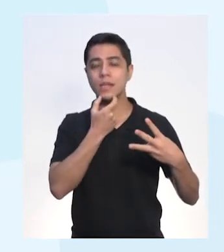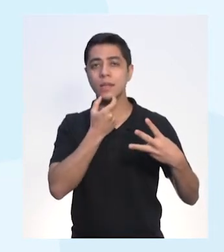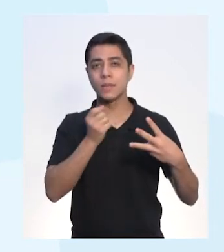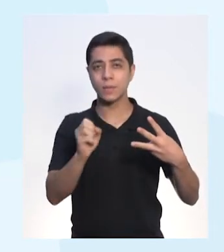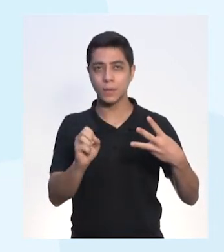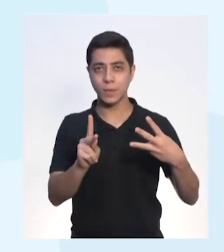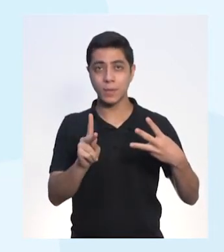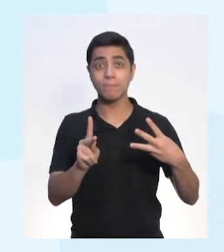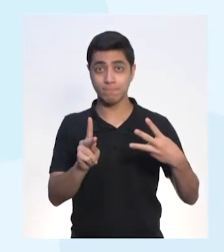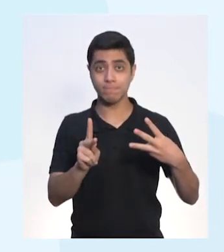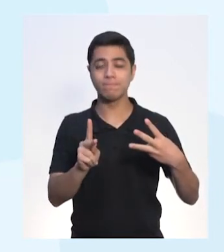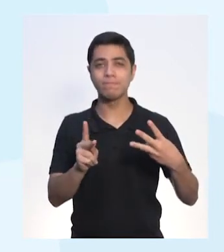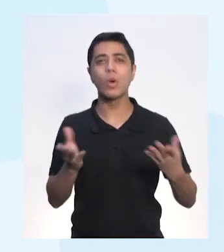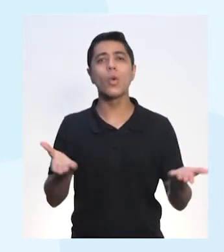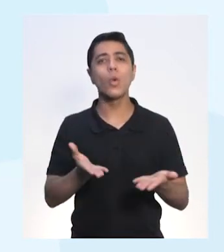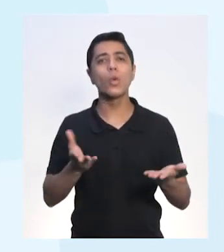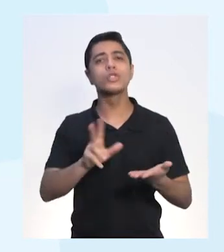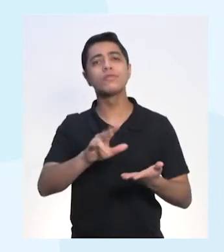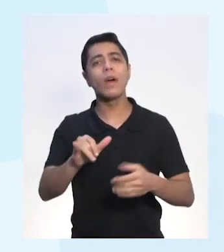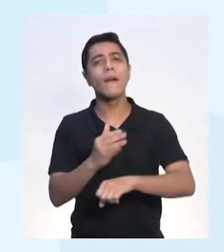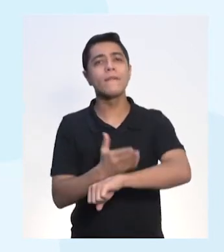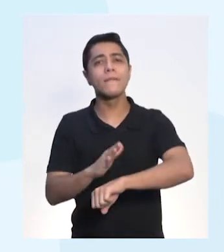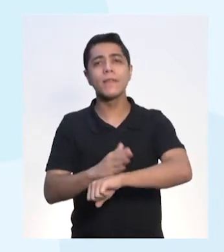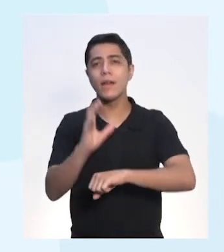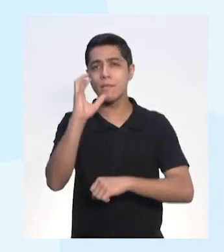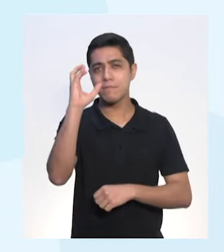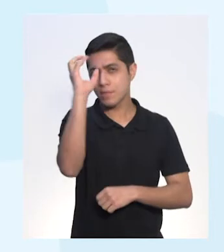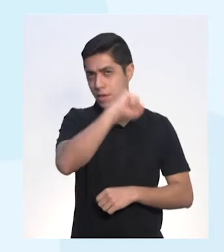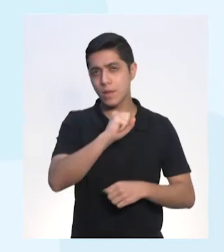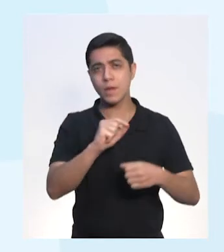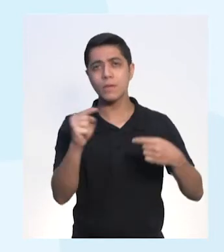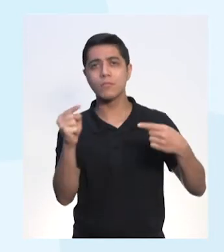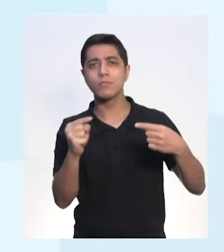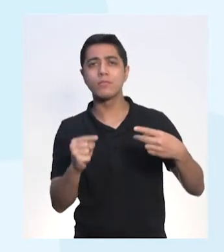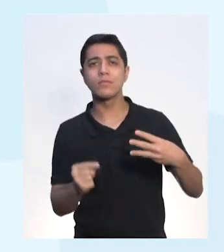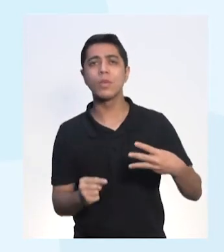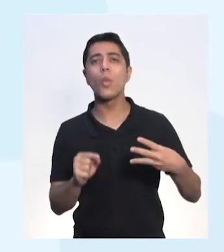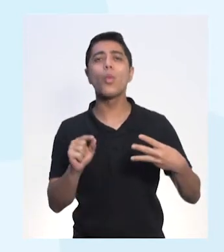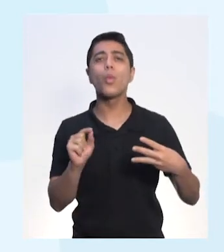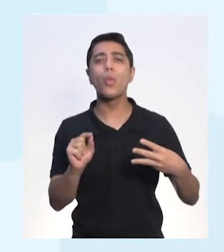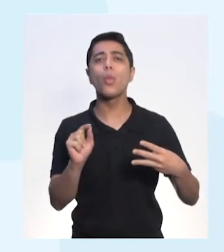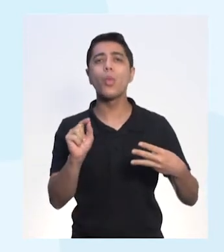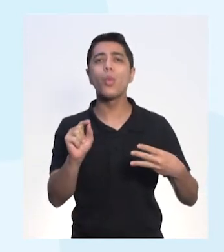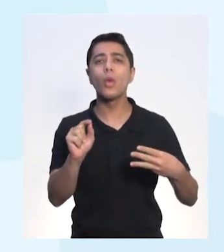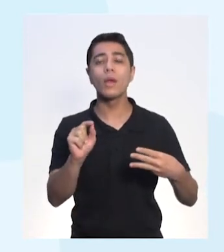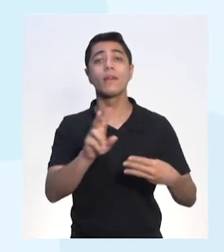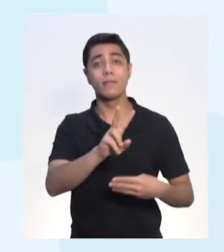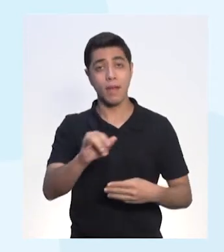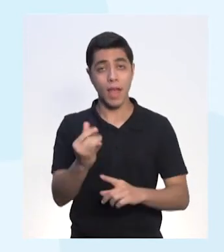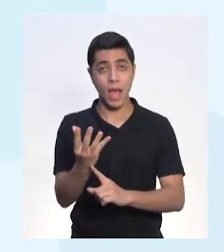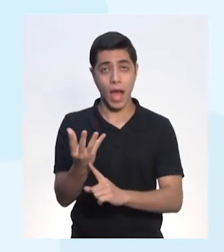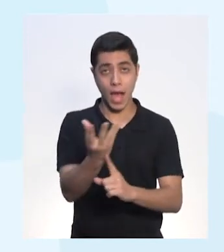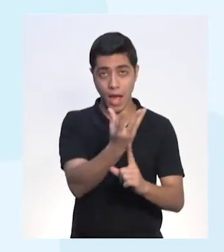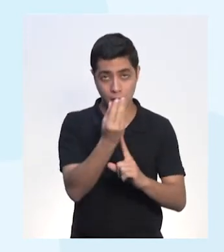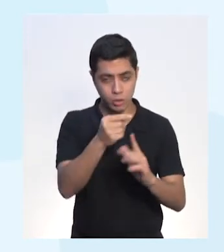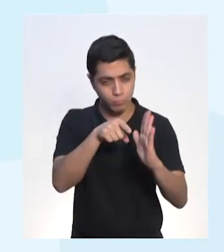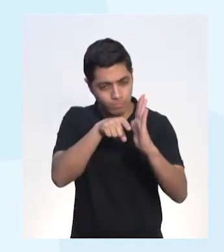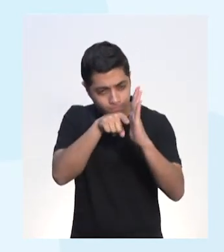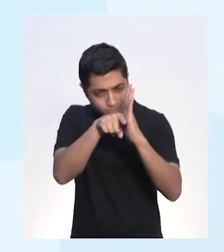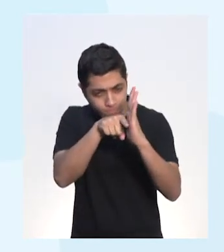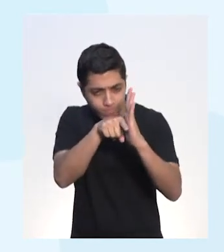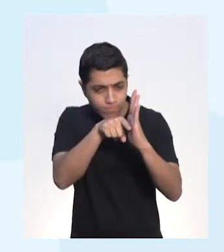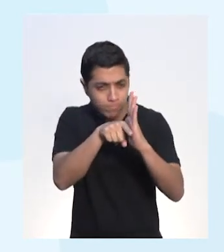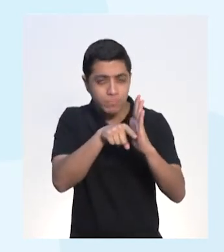são as habilidades que nós iremos trabalhar hoje, né, nessas 3 linguagens? Investigar as artes e as